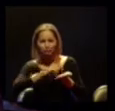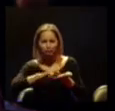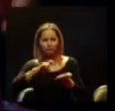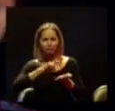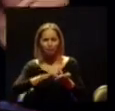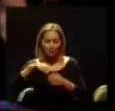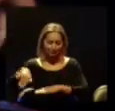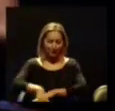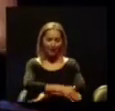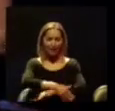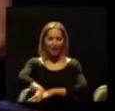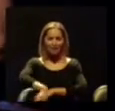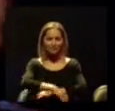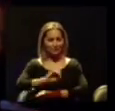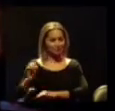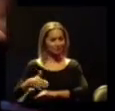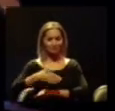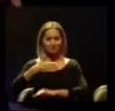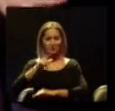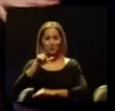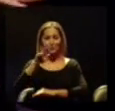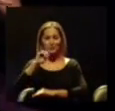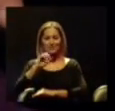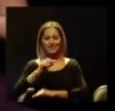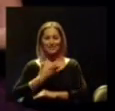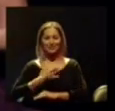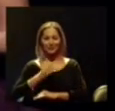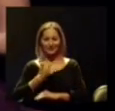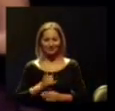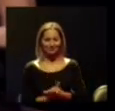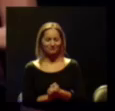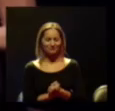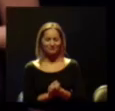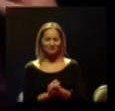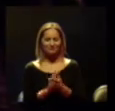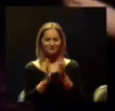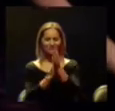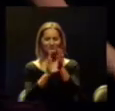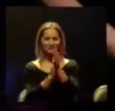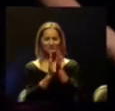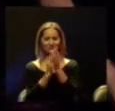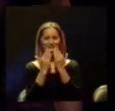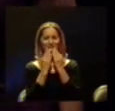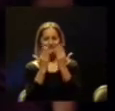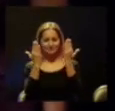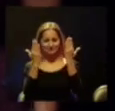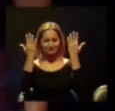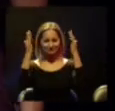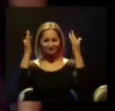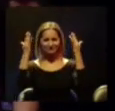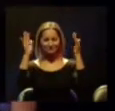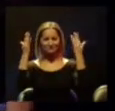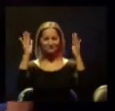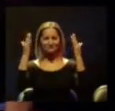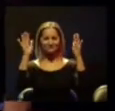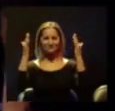Pela Avenida Luísa Todi, pela Cua. É mais fácil. Muito pelo obrigada. Parque da Paz, pelo Parque da Paz,